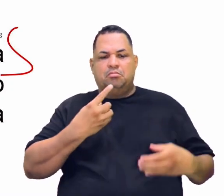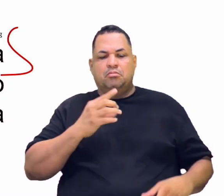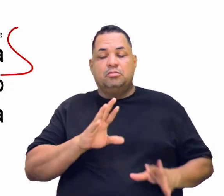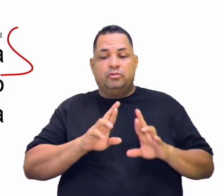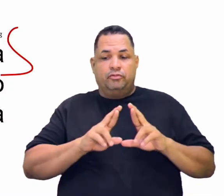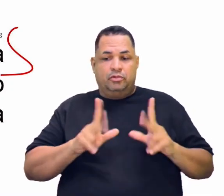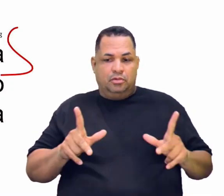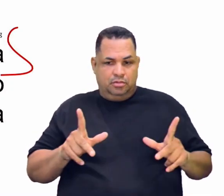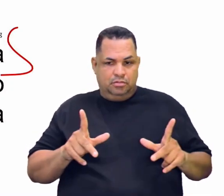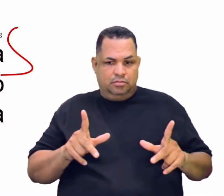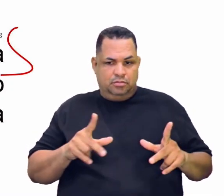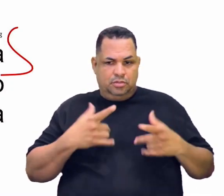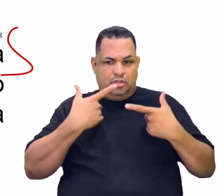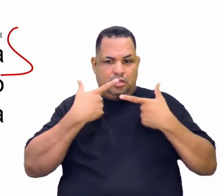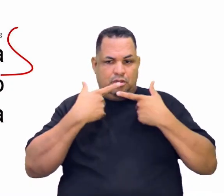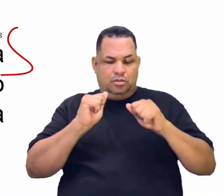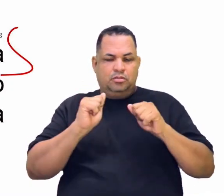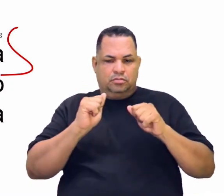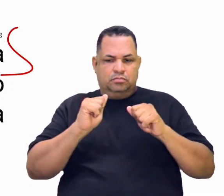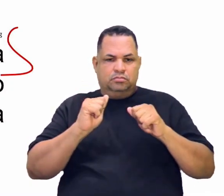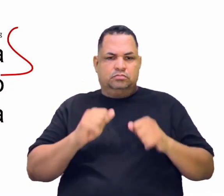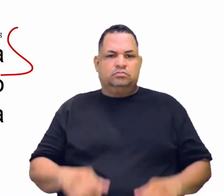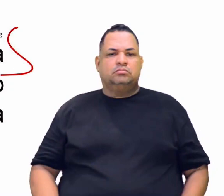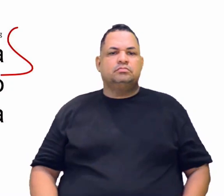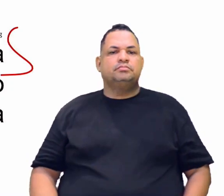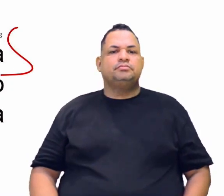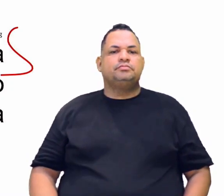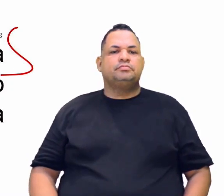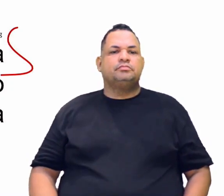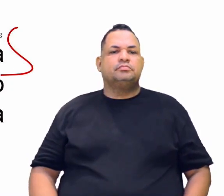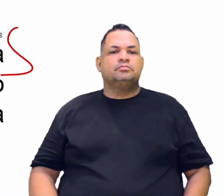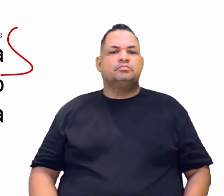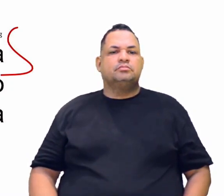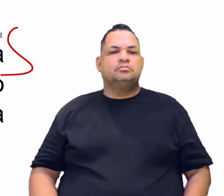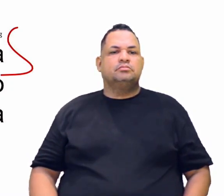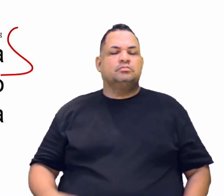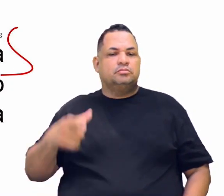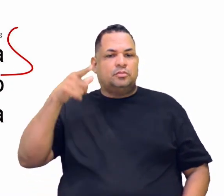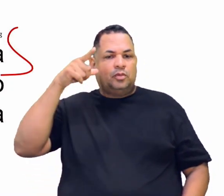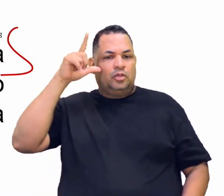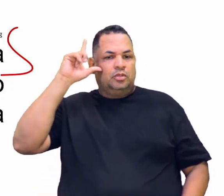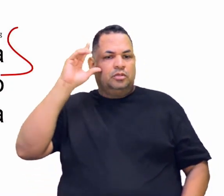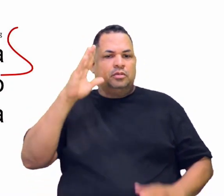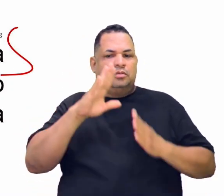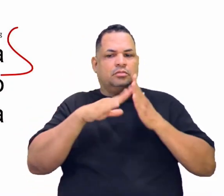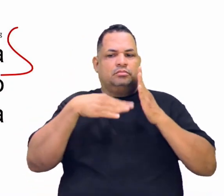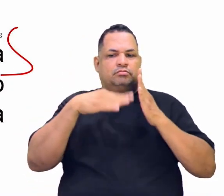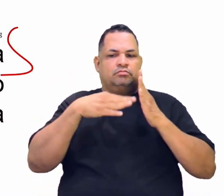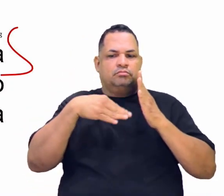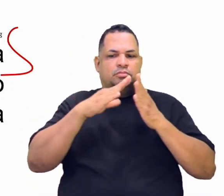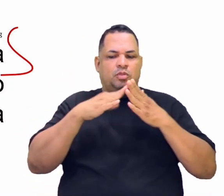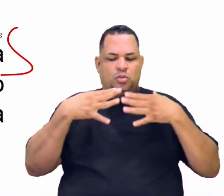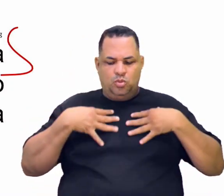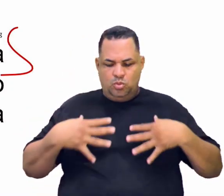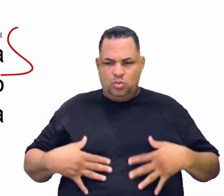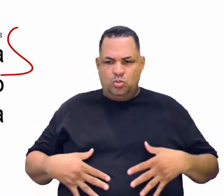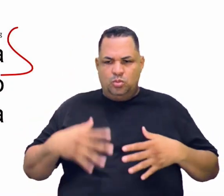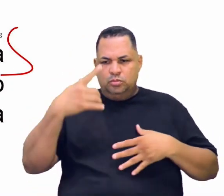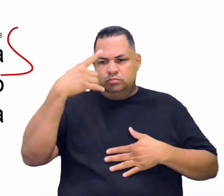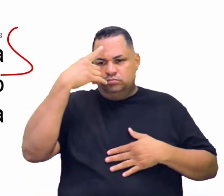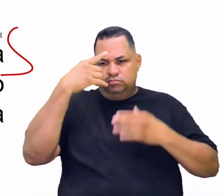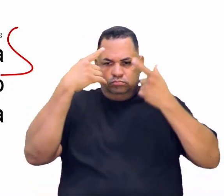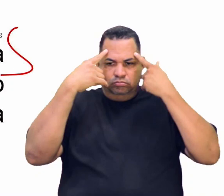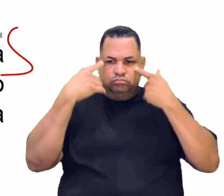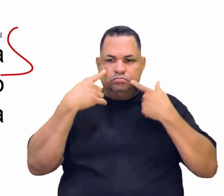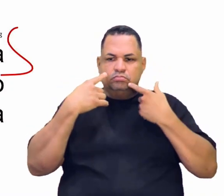Viu? E aí, novamente, ontem eu expliquei para vocês essa questão da pintura corporal tem um